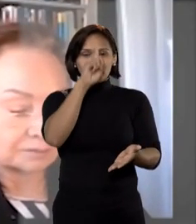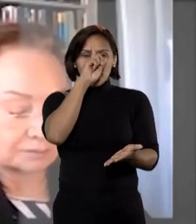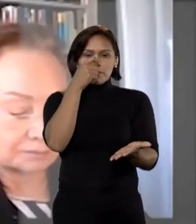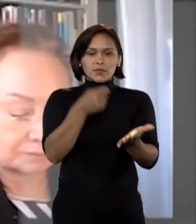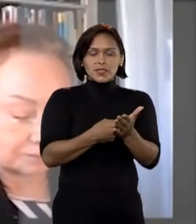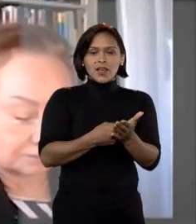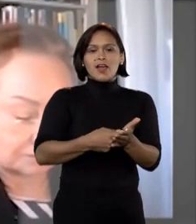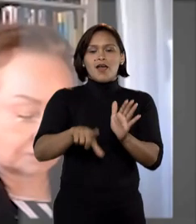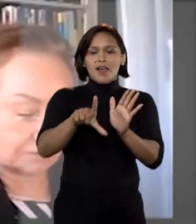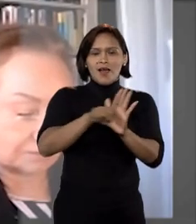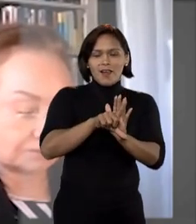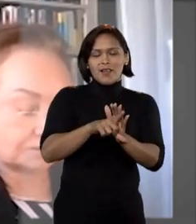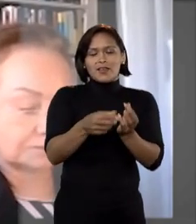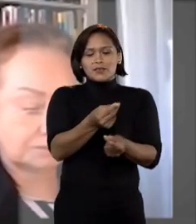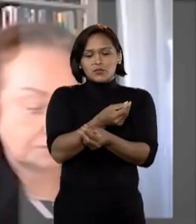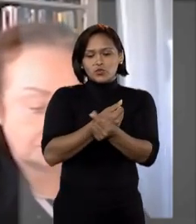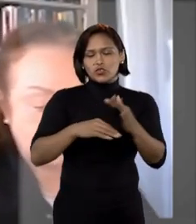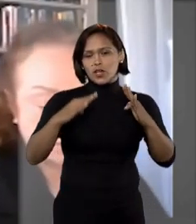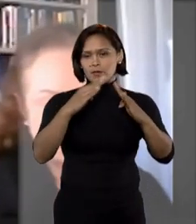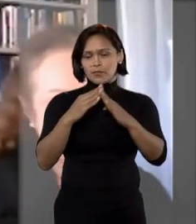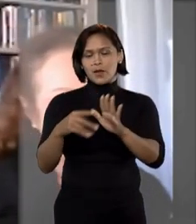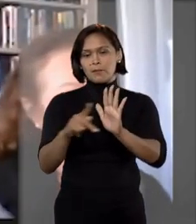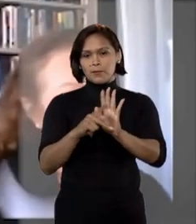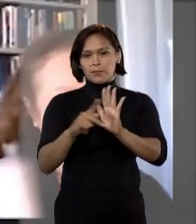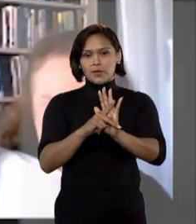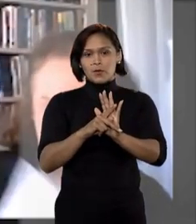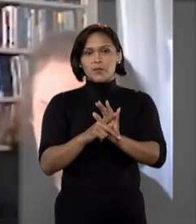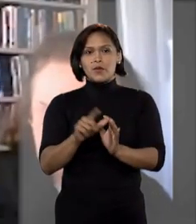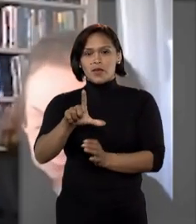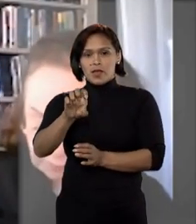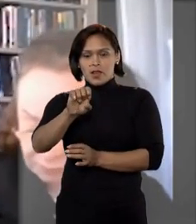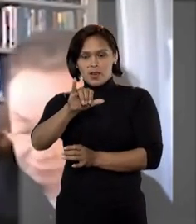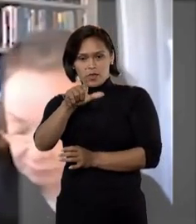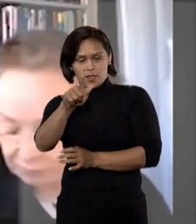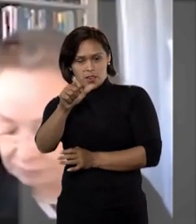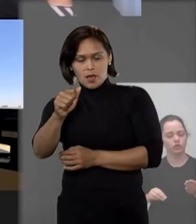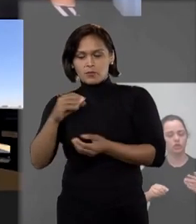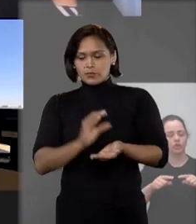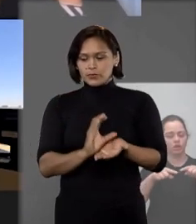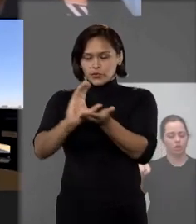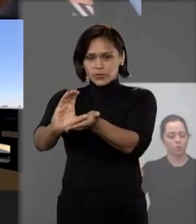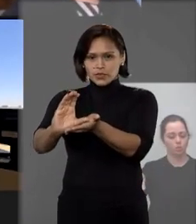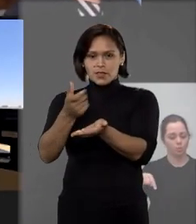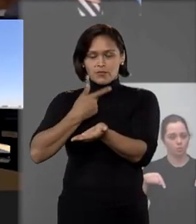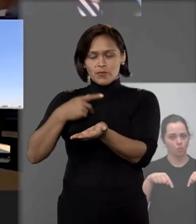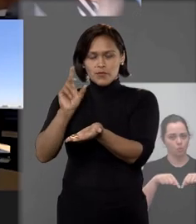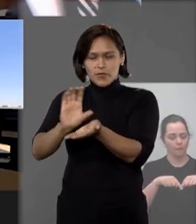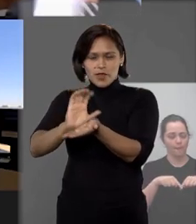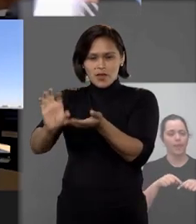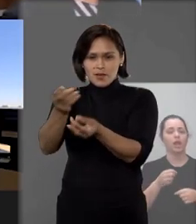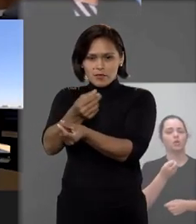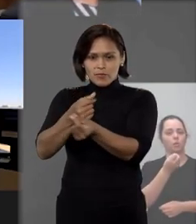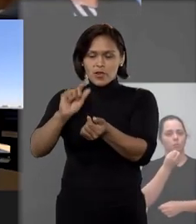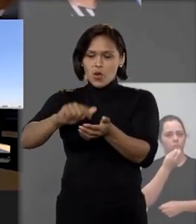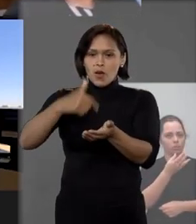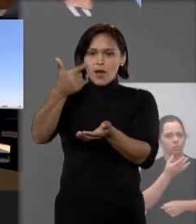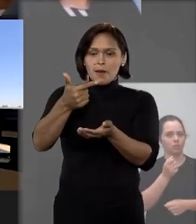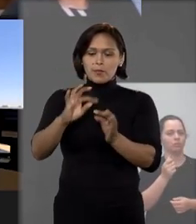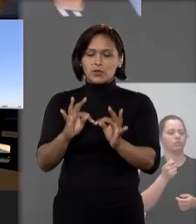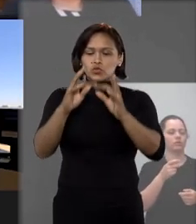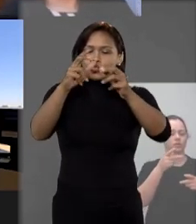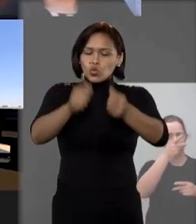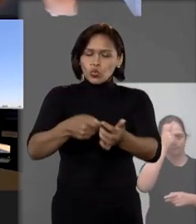preciso aplicar a lei do sistema de financiamento imobiliário, que prevê o leilão do imóvel e a devolução do valor ao devedor só